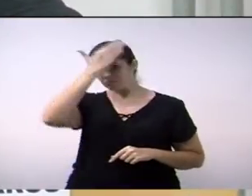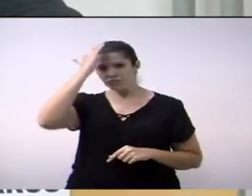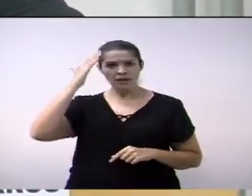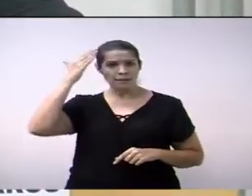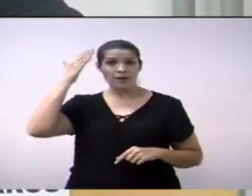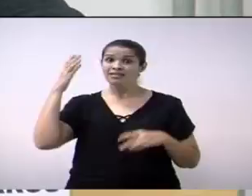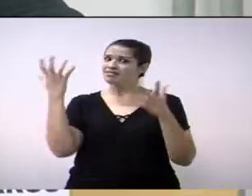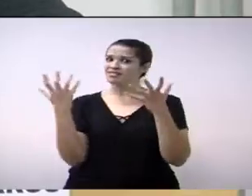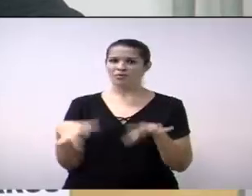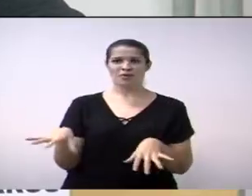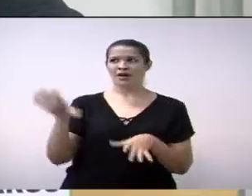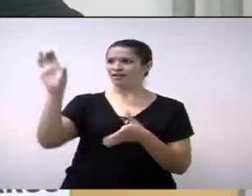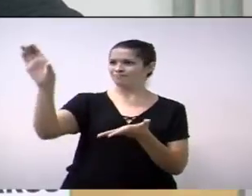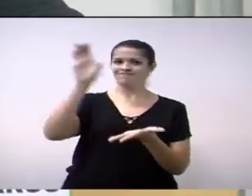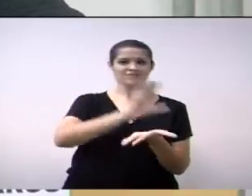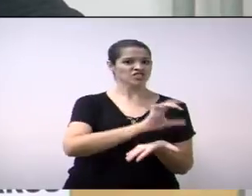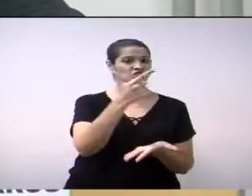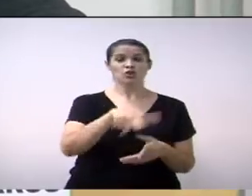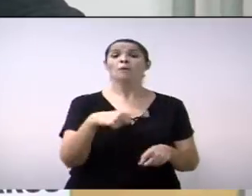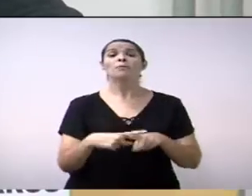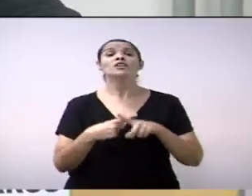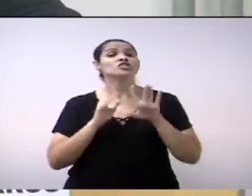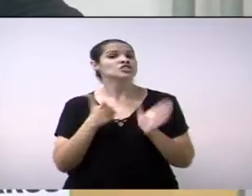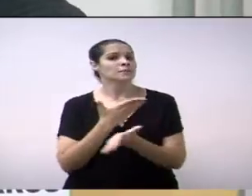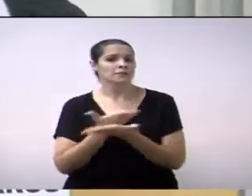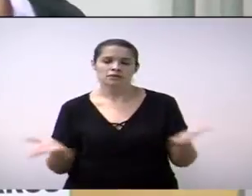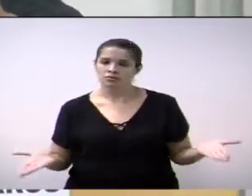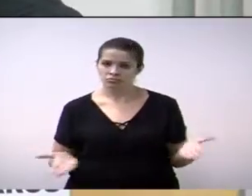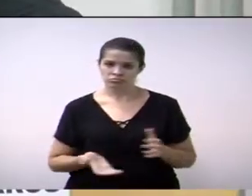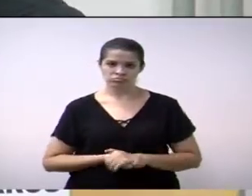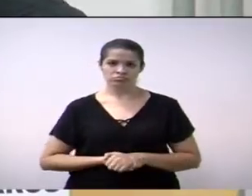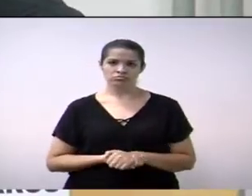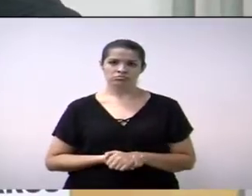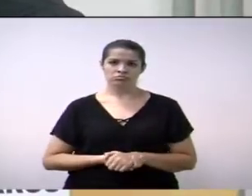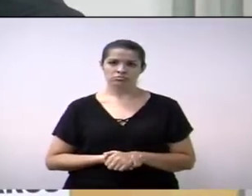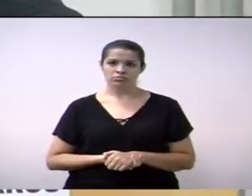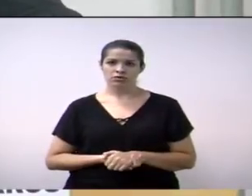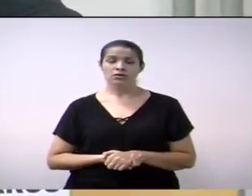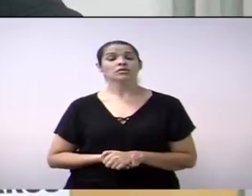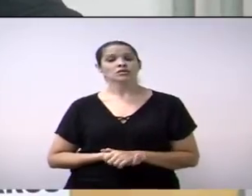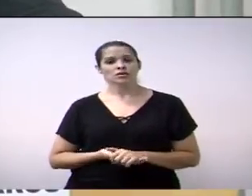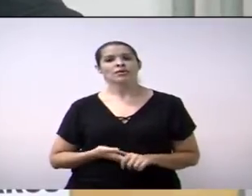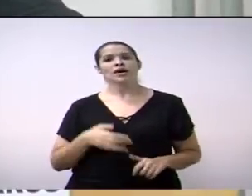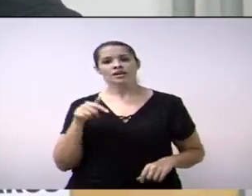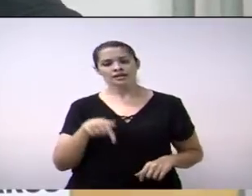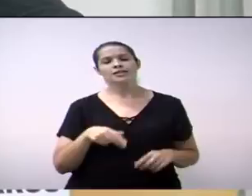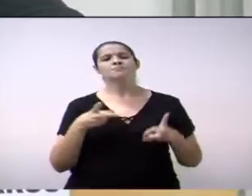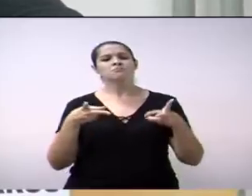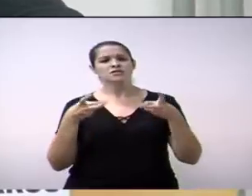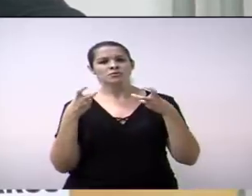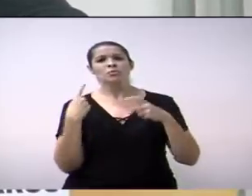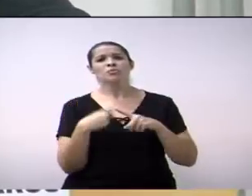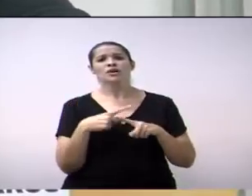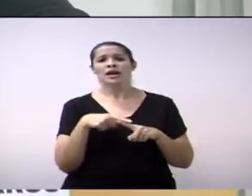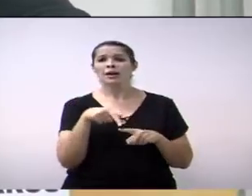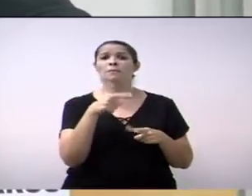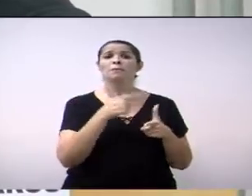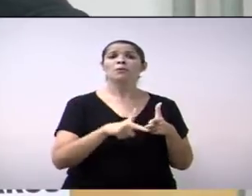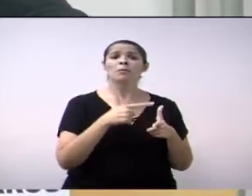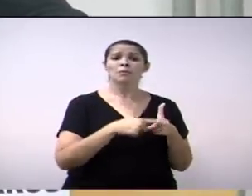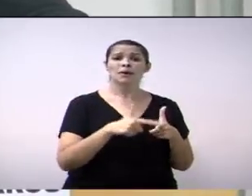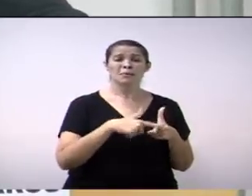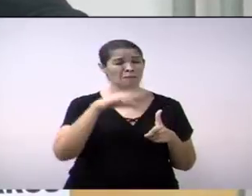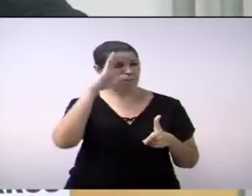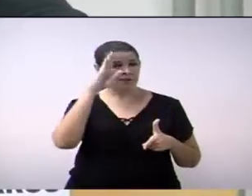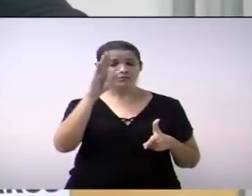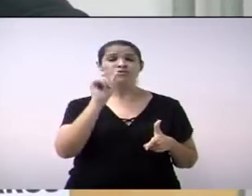eles analisaram, perceberam, eles têm o controle da cidade, que aqui foi uma troca de prefeito, né, e que a nova gestão tem que mostrar